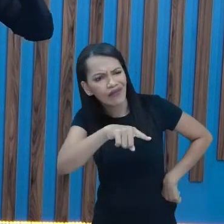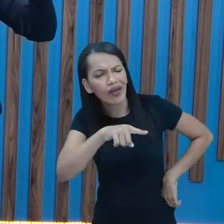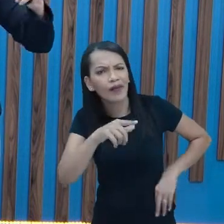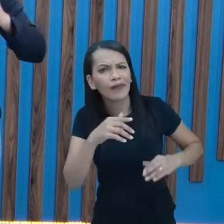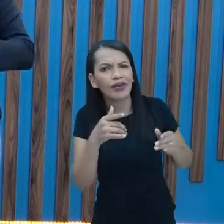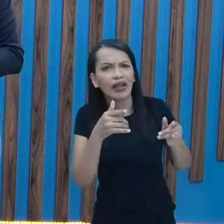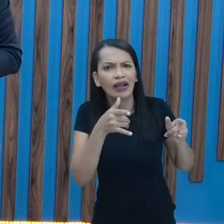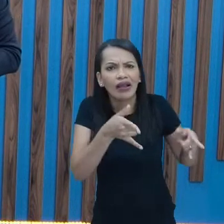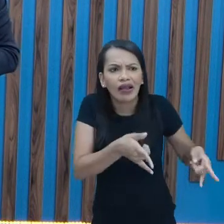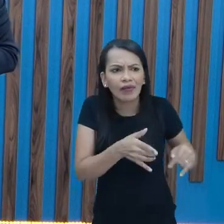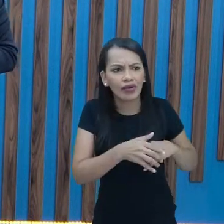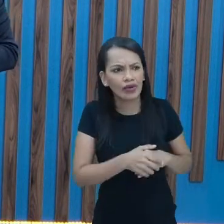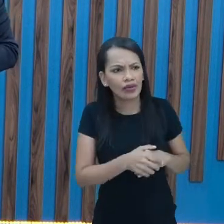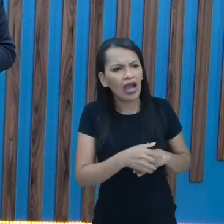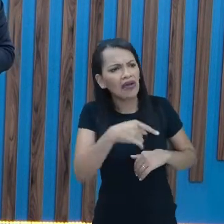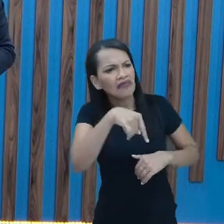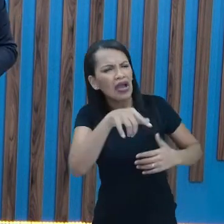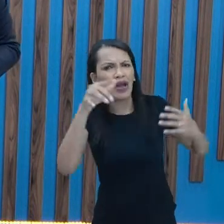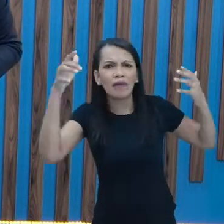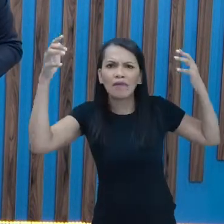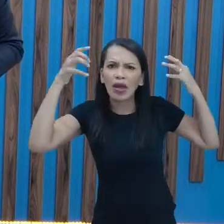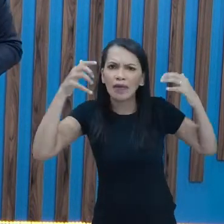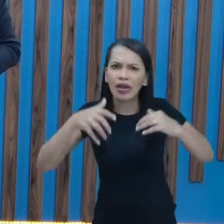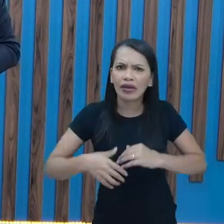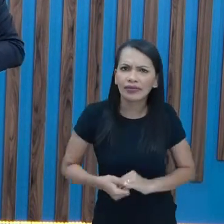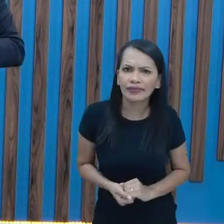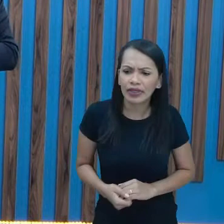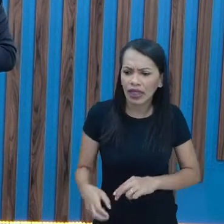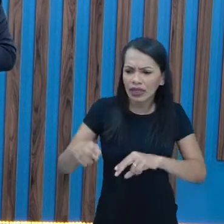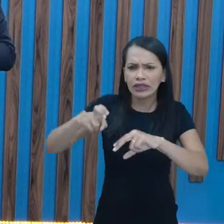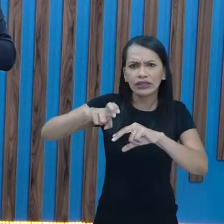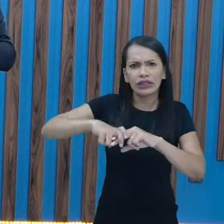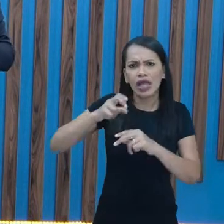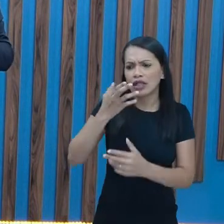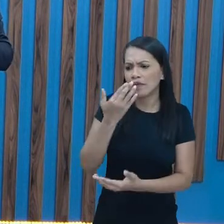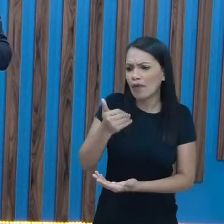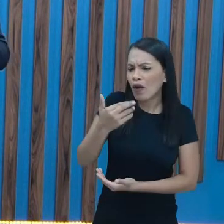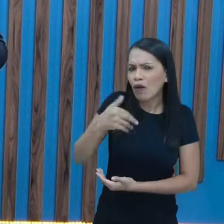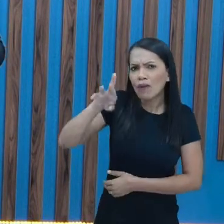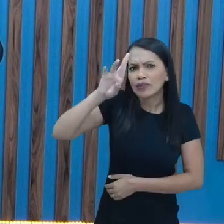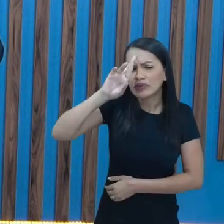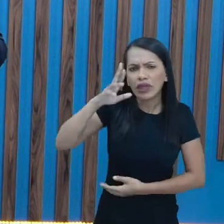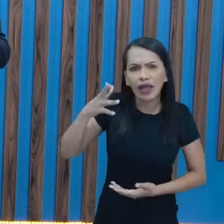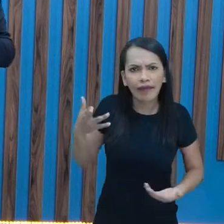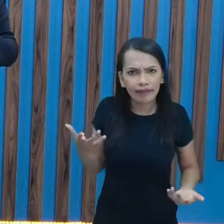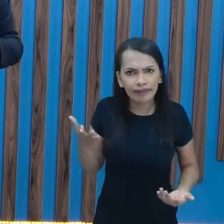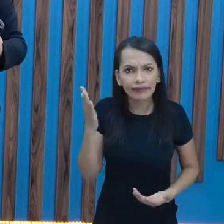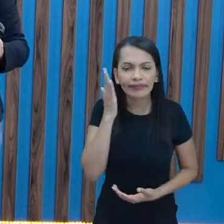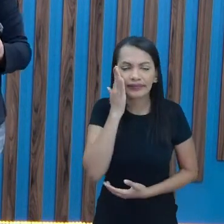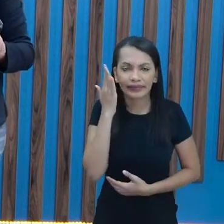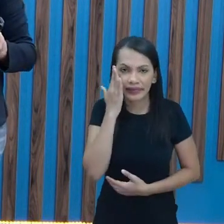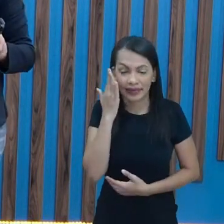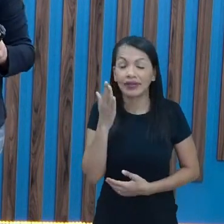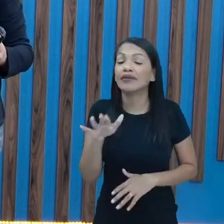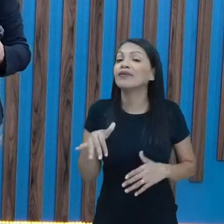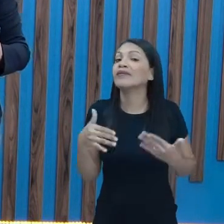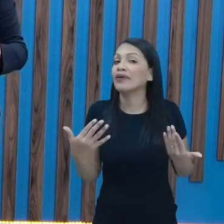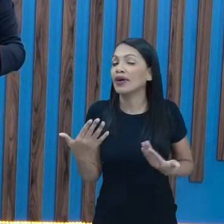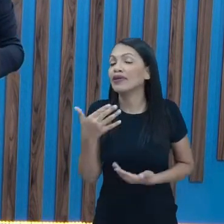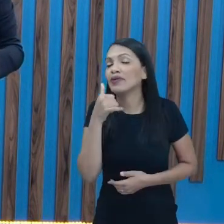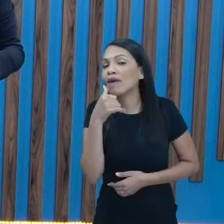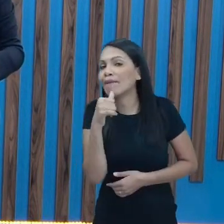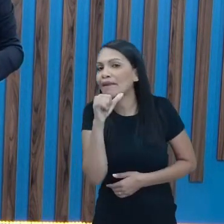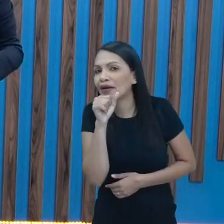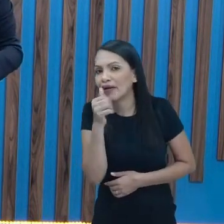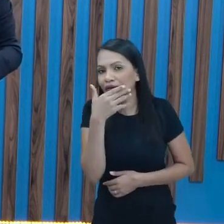tome banho, sente-se para almoçar. Entenderam? Então, quando a mamãe, quando o papai está